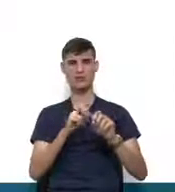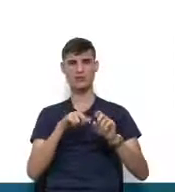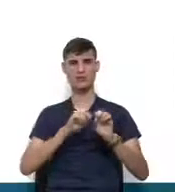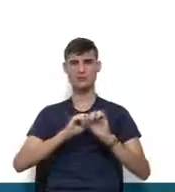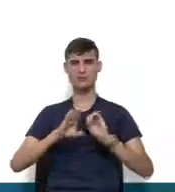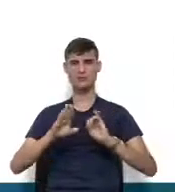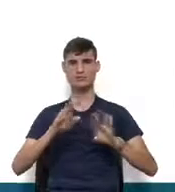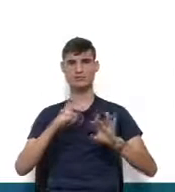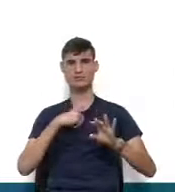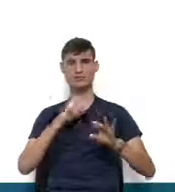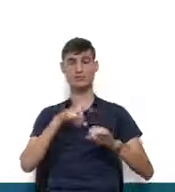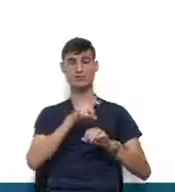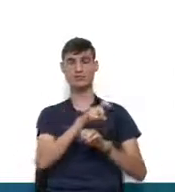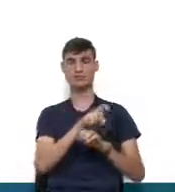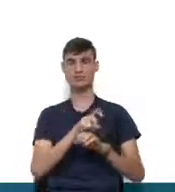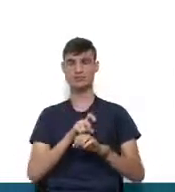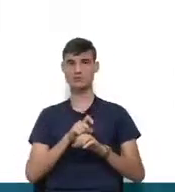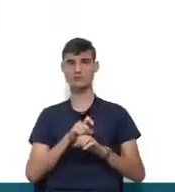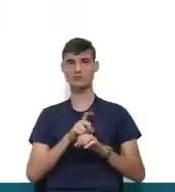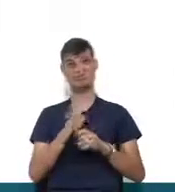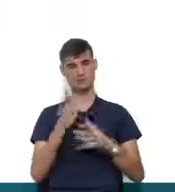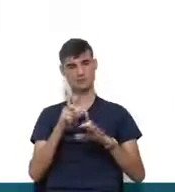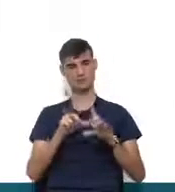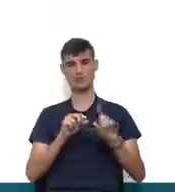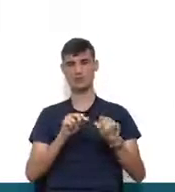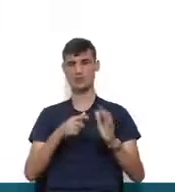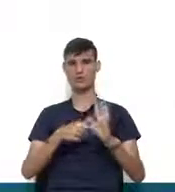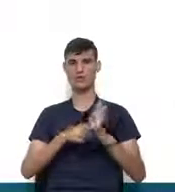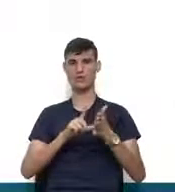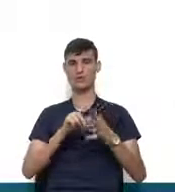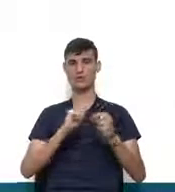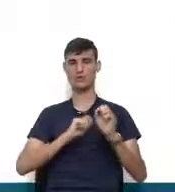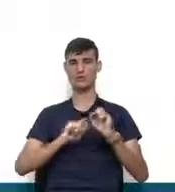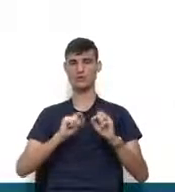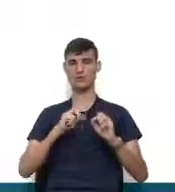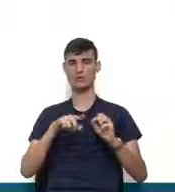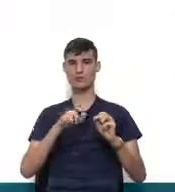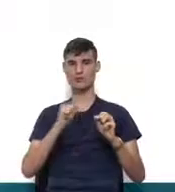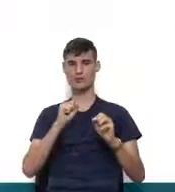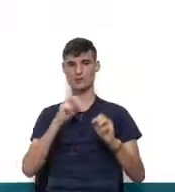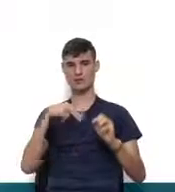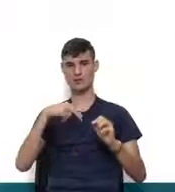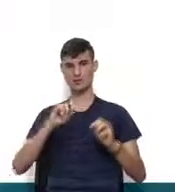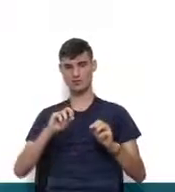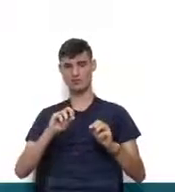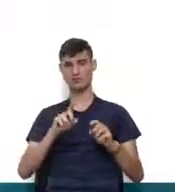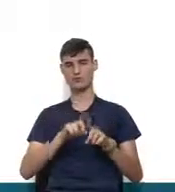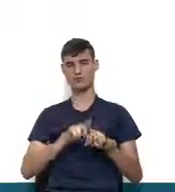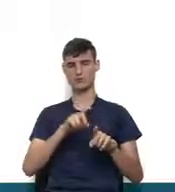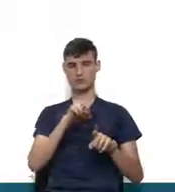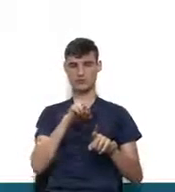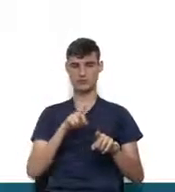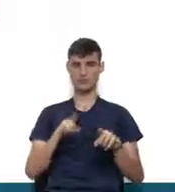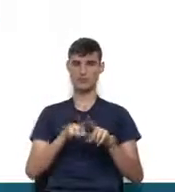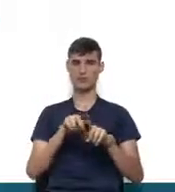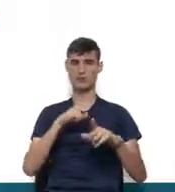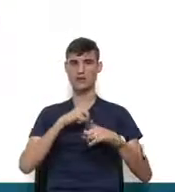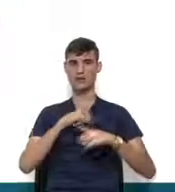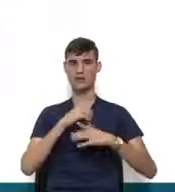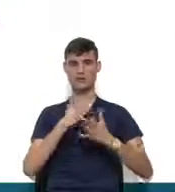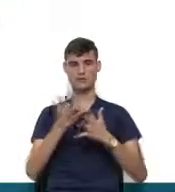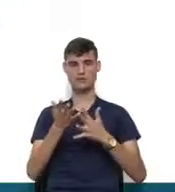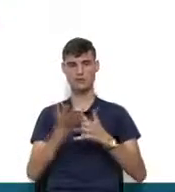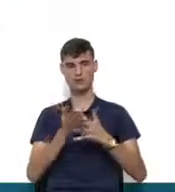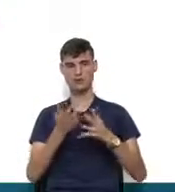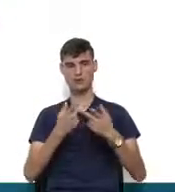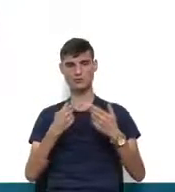sinal x, definida aqui neste caso por este seno de signo de x, e aqui nós temos alguns